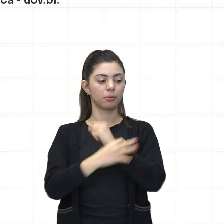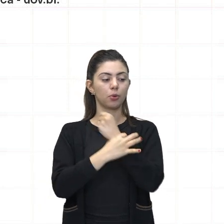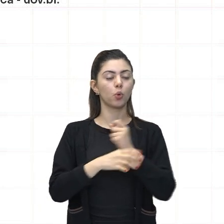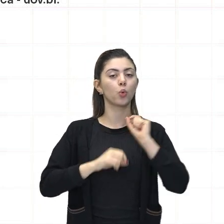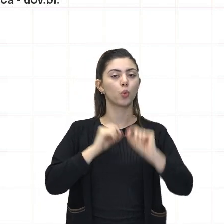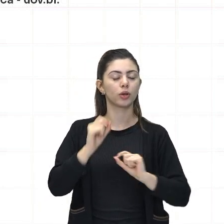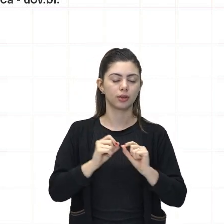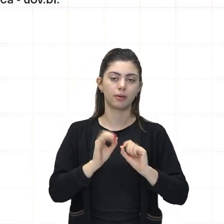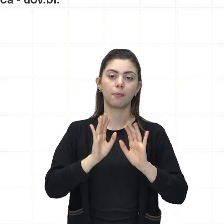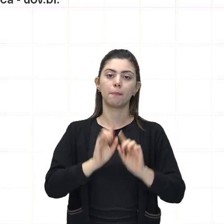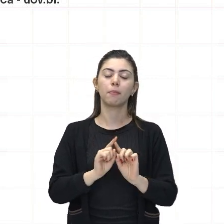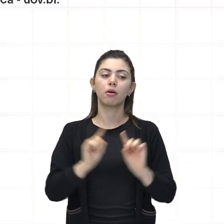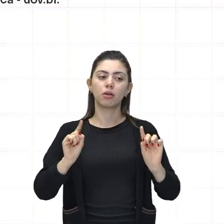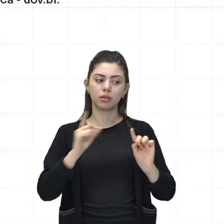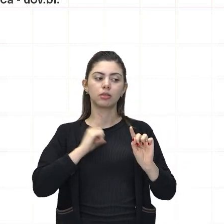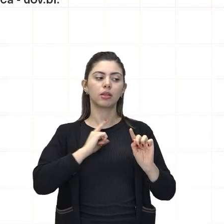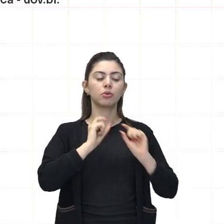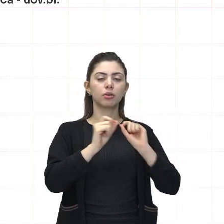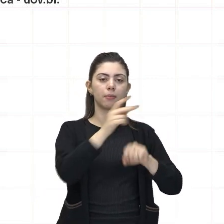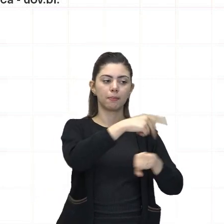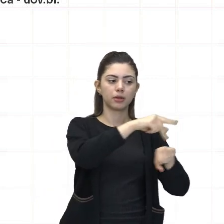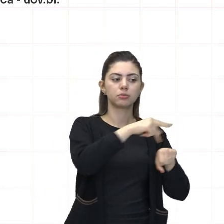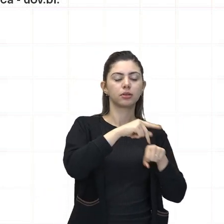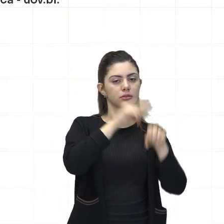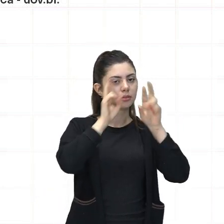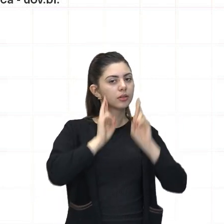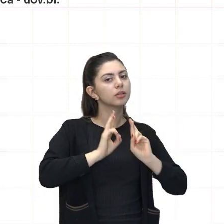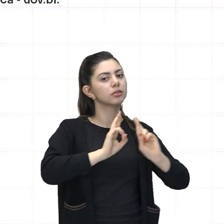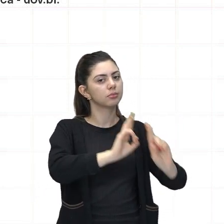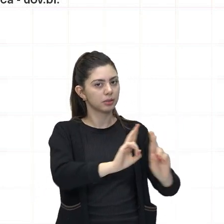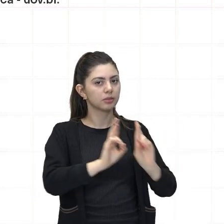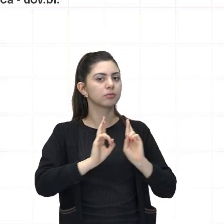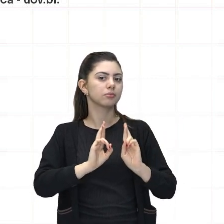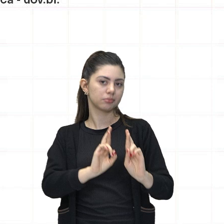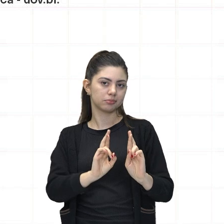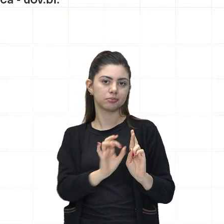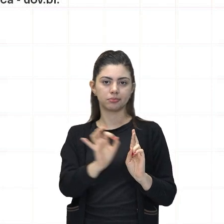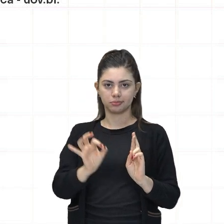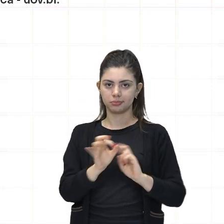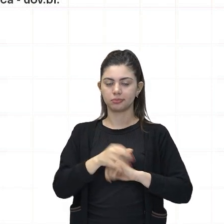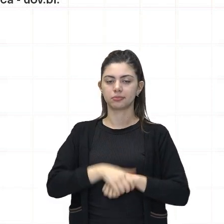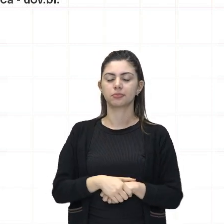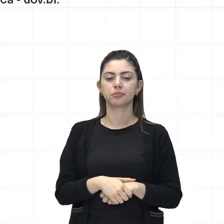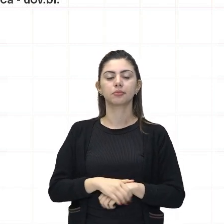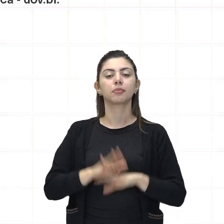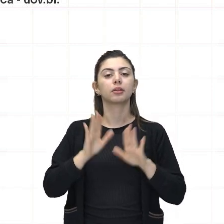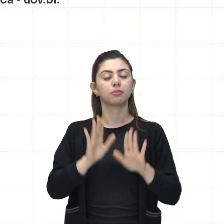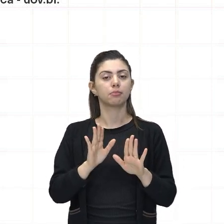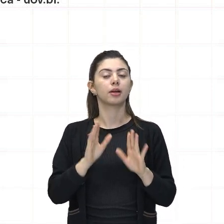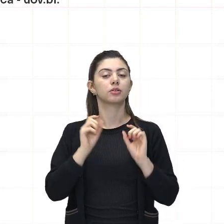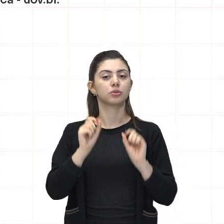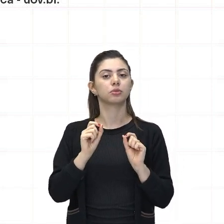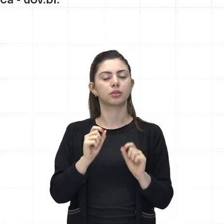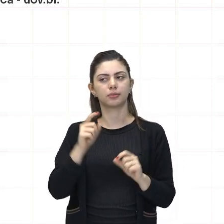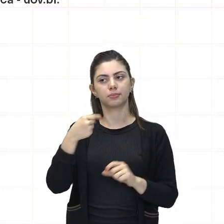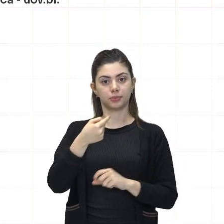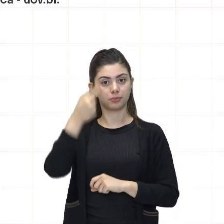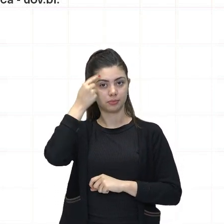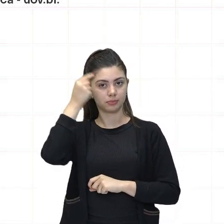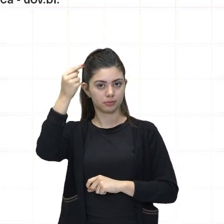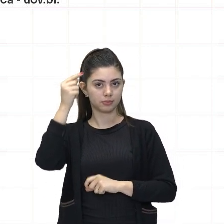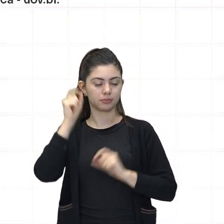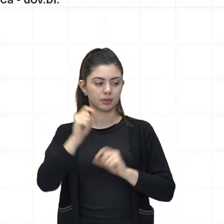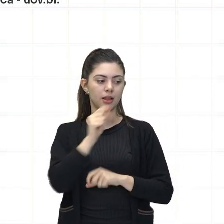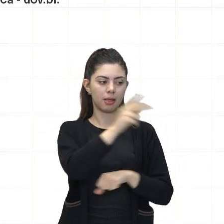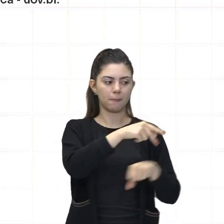mas sempre respeitando ali as características dos outros países também, né? Mas sem se submeter ao que o